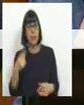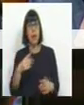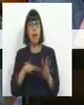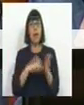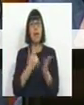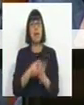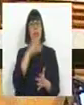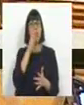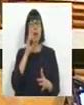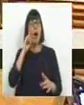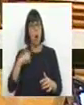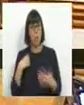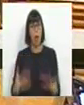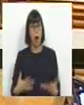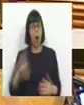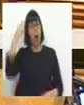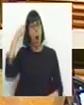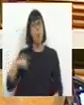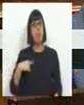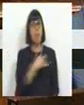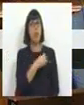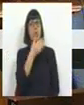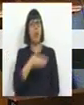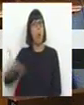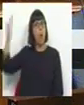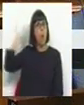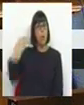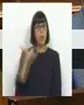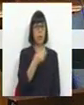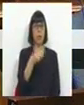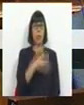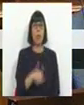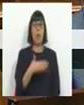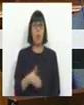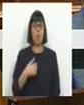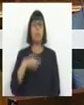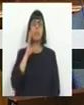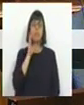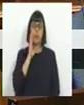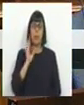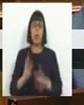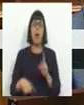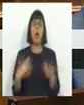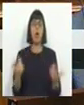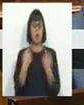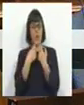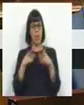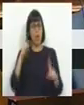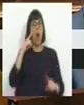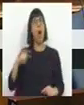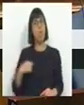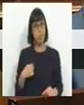lhe digo que sei agora e já sabia em 2011. Em 2011 já sabia qual era a